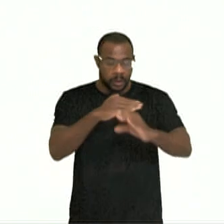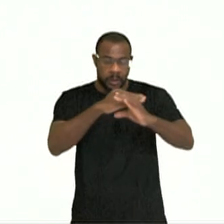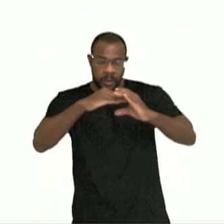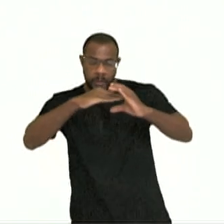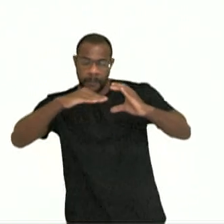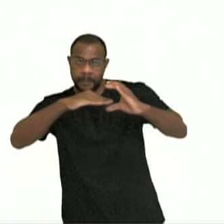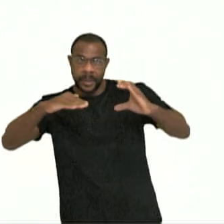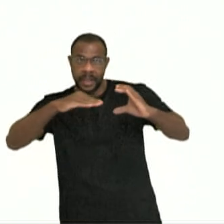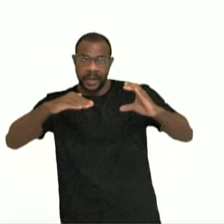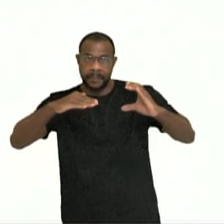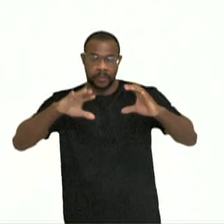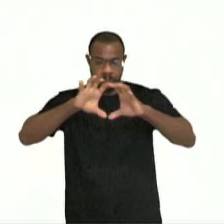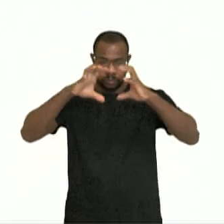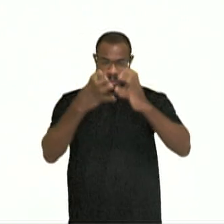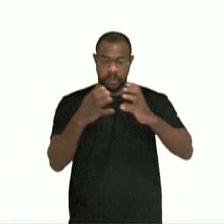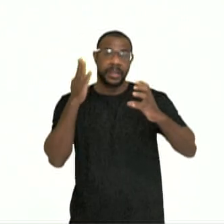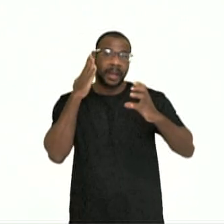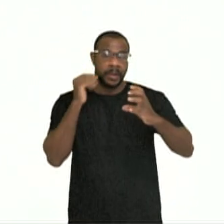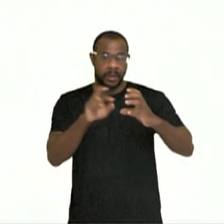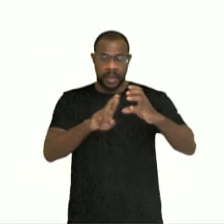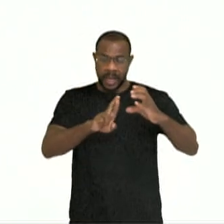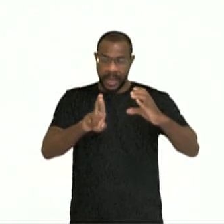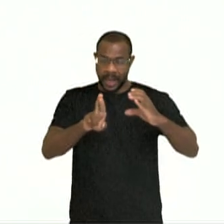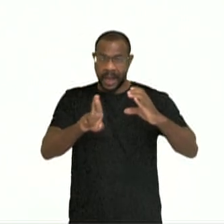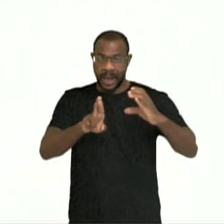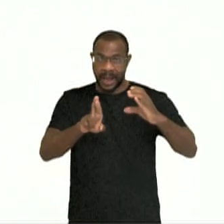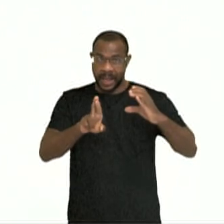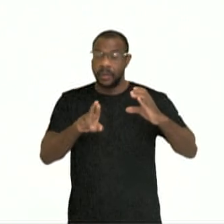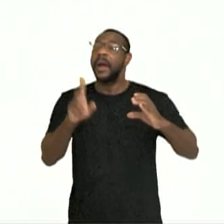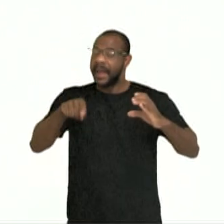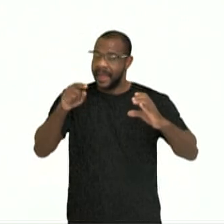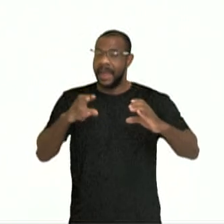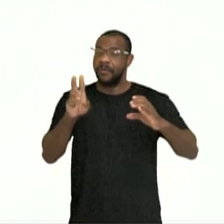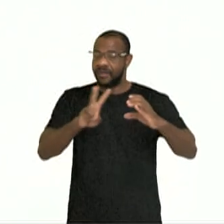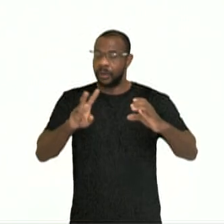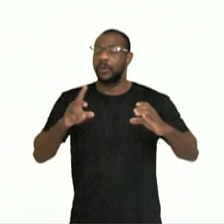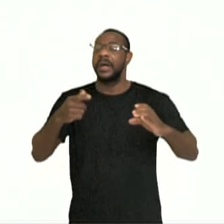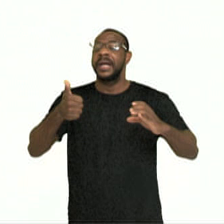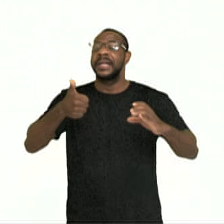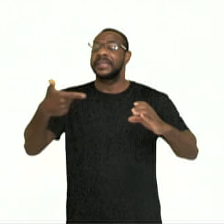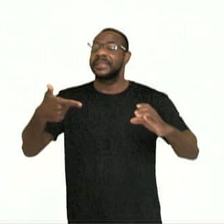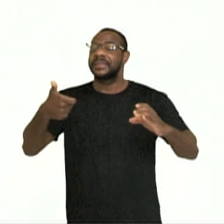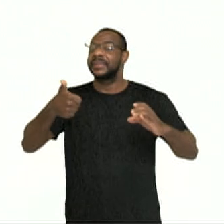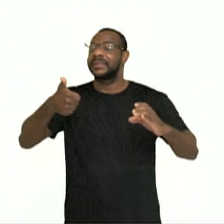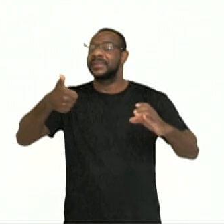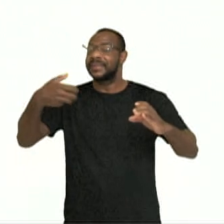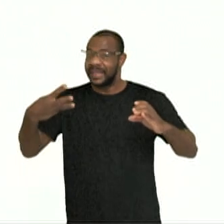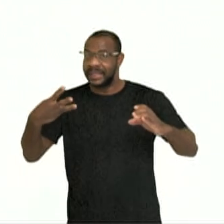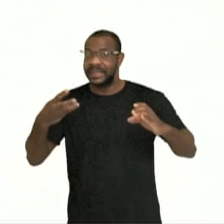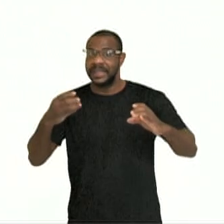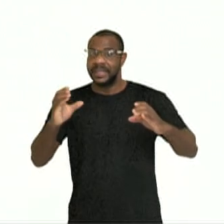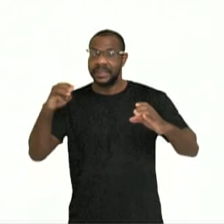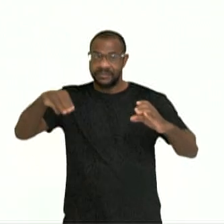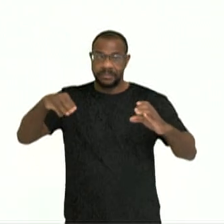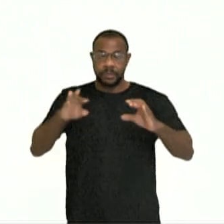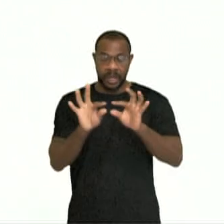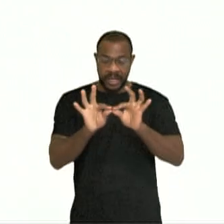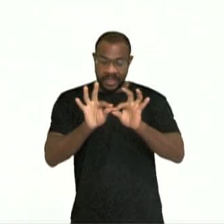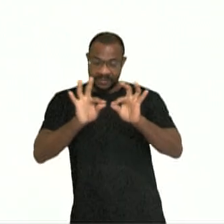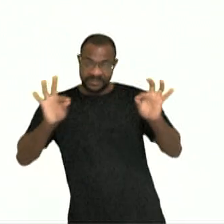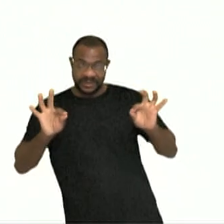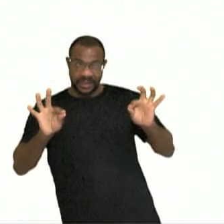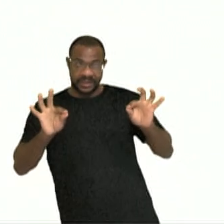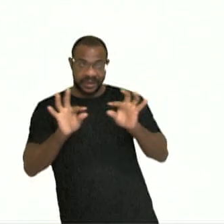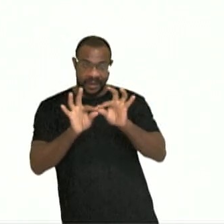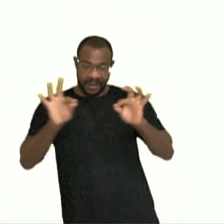uma esfera, sabendo que o raio da esfera vale 13 centímetros e que a distância dessa